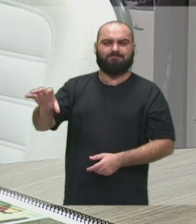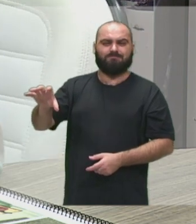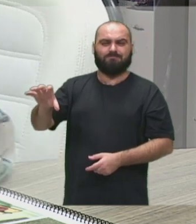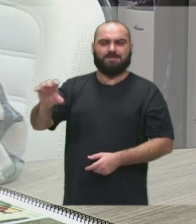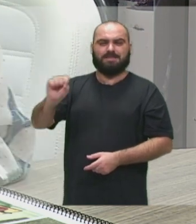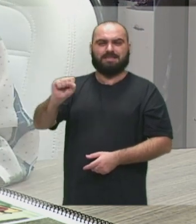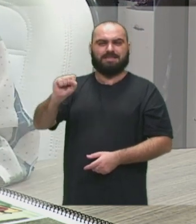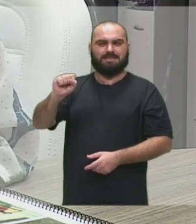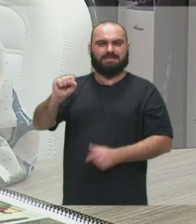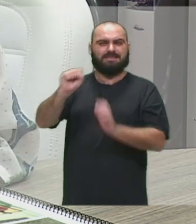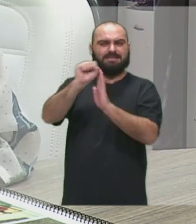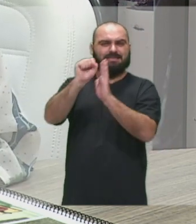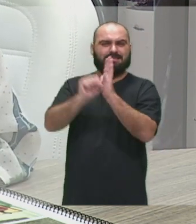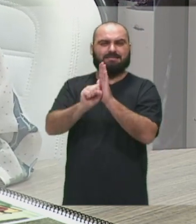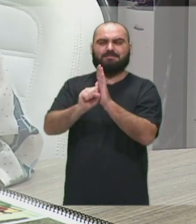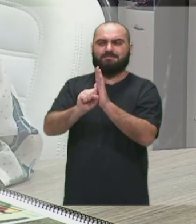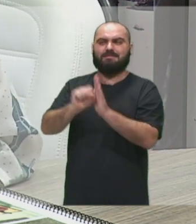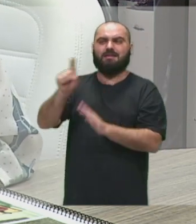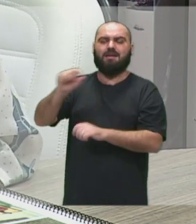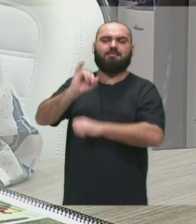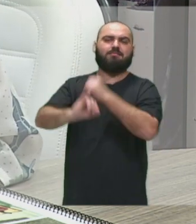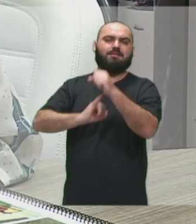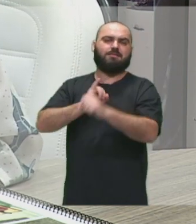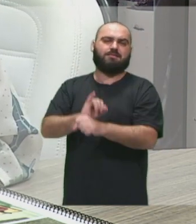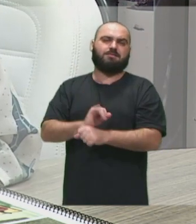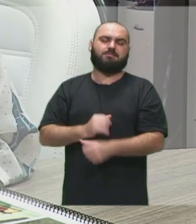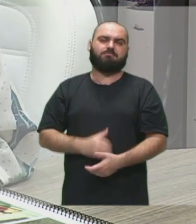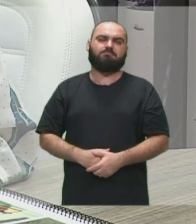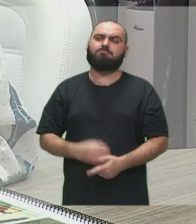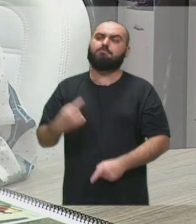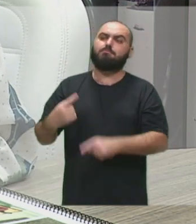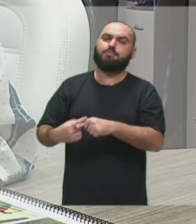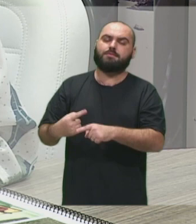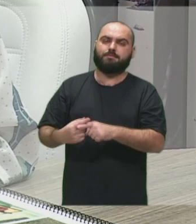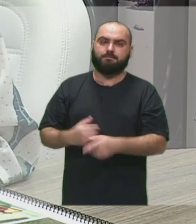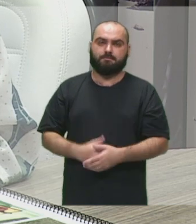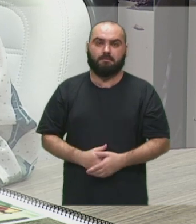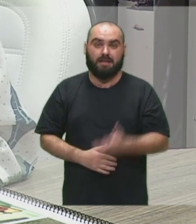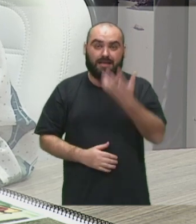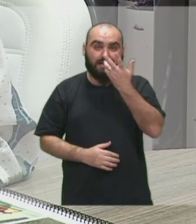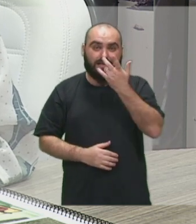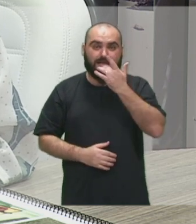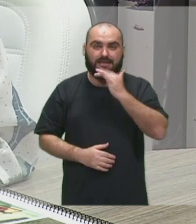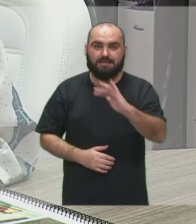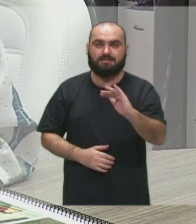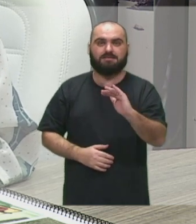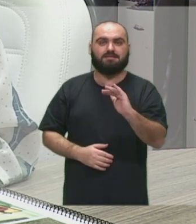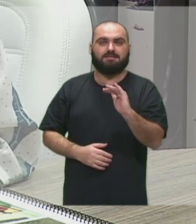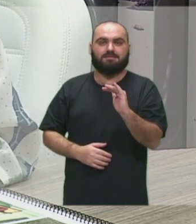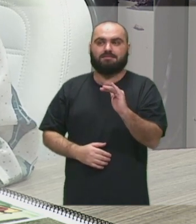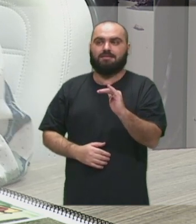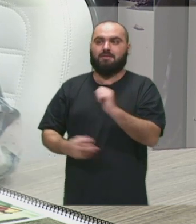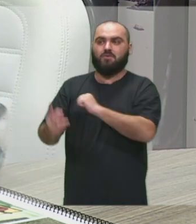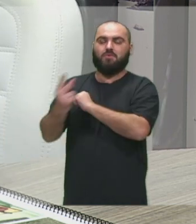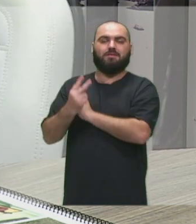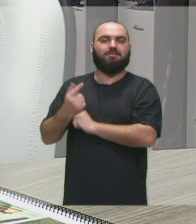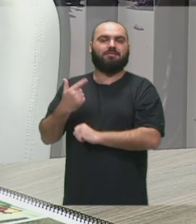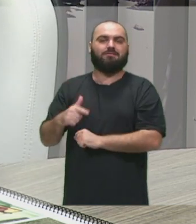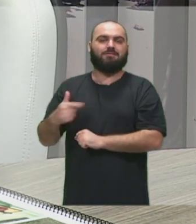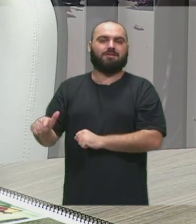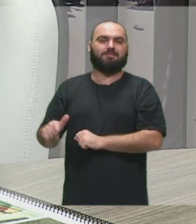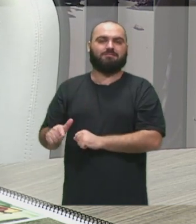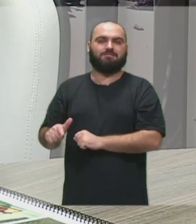século é a internet. Porque as crianças estão vulneráveis quando elas